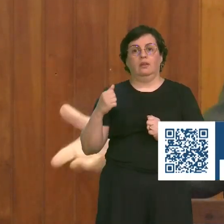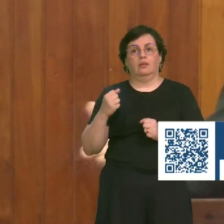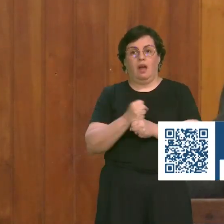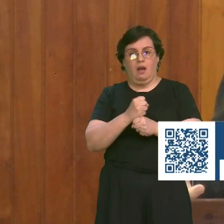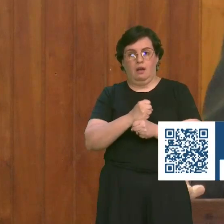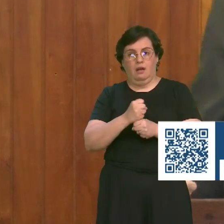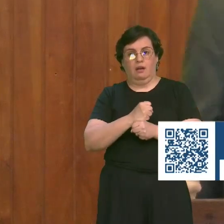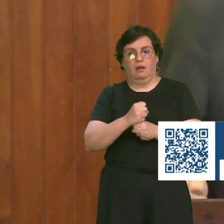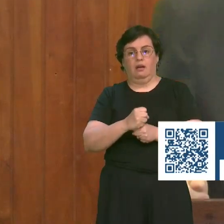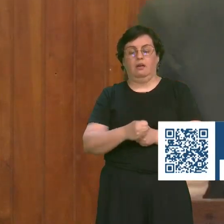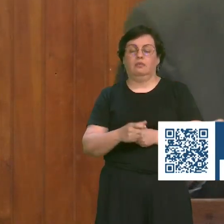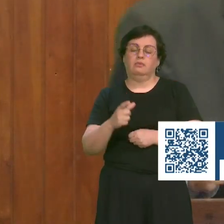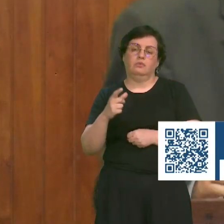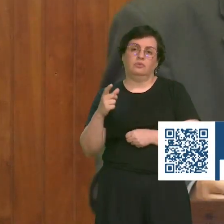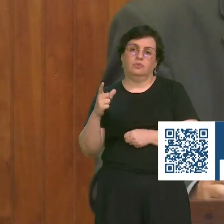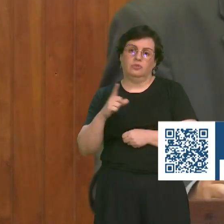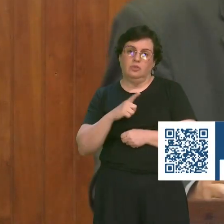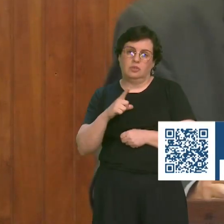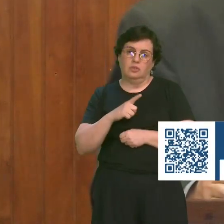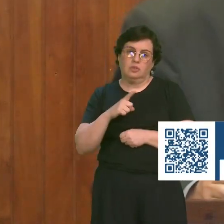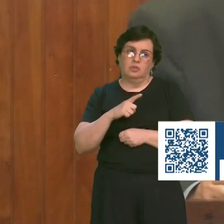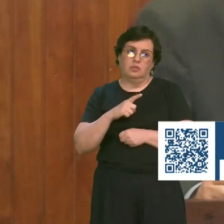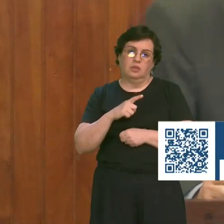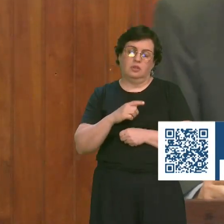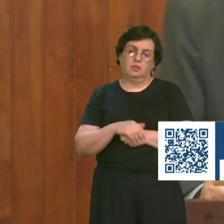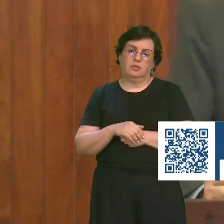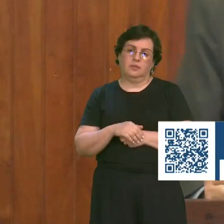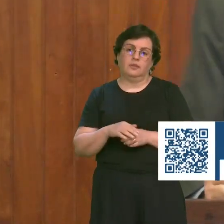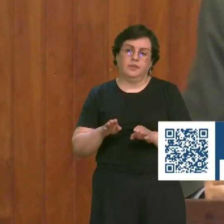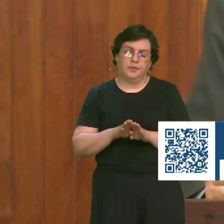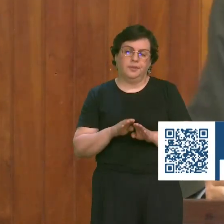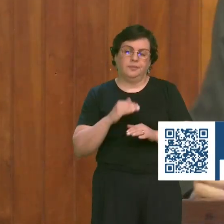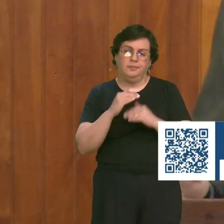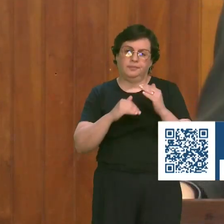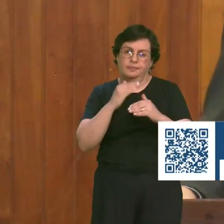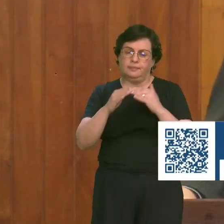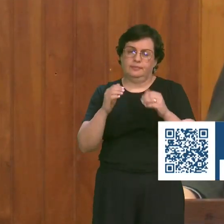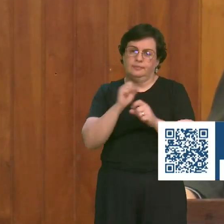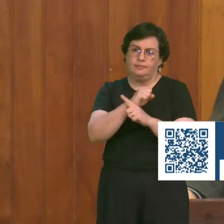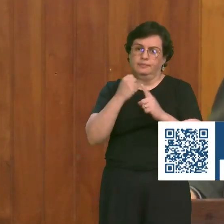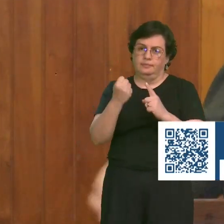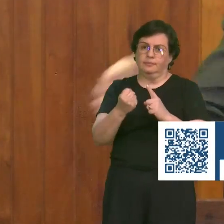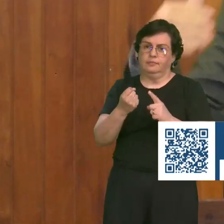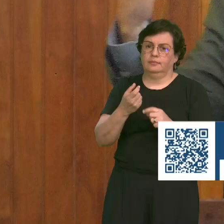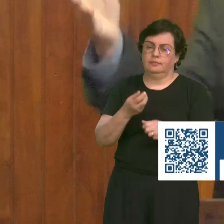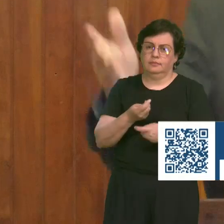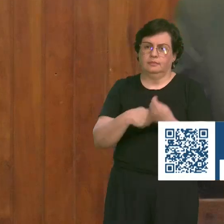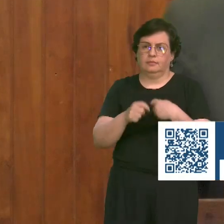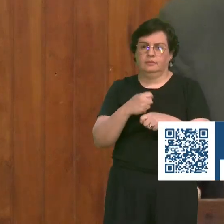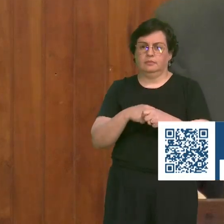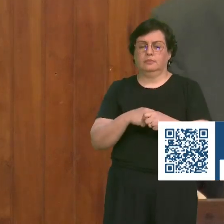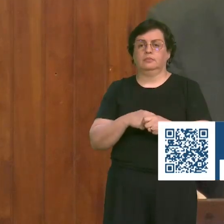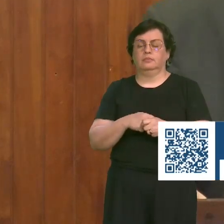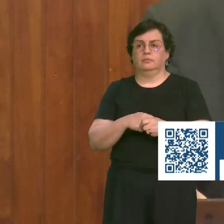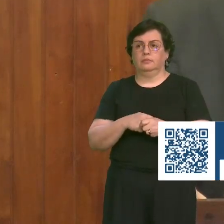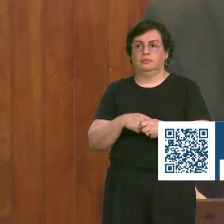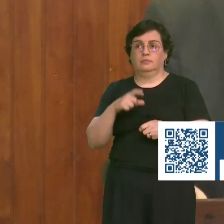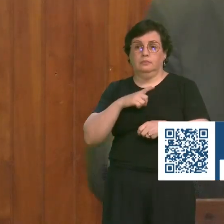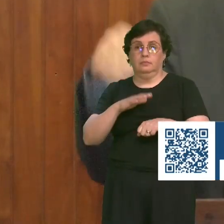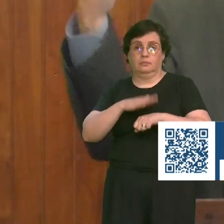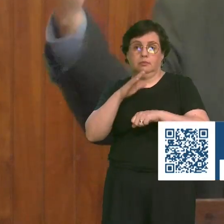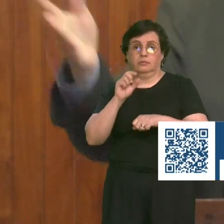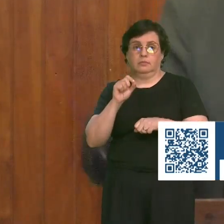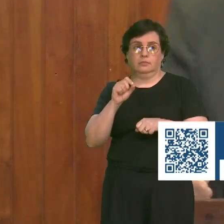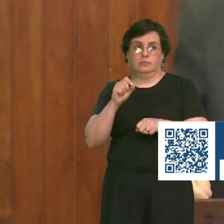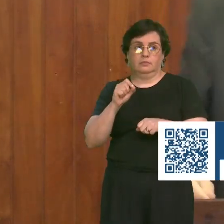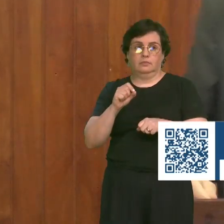muito maior no sentido de Desenvolvimento Social e também no sentido de desenvolvimento econômico do que as cidades tão